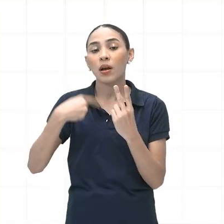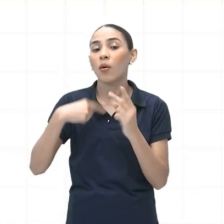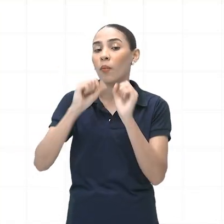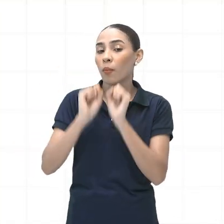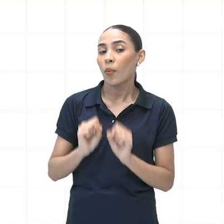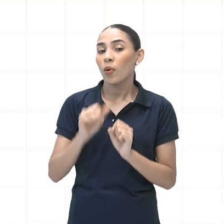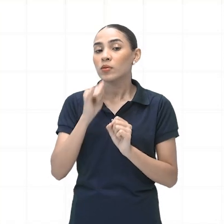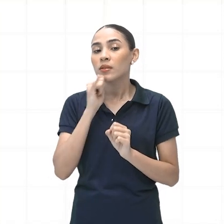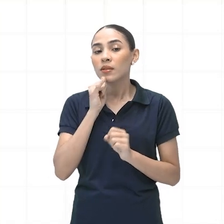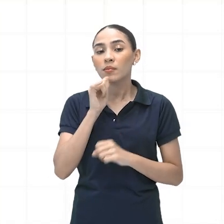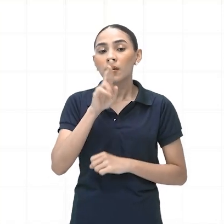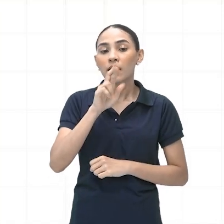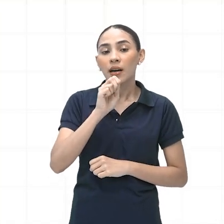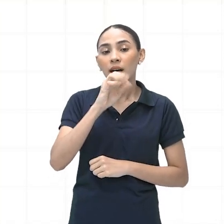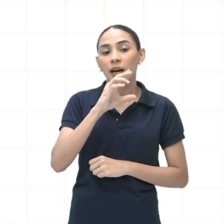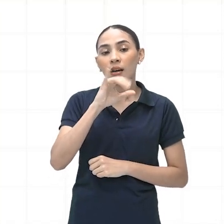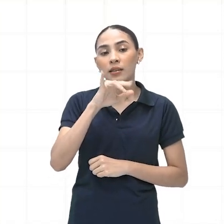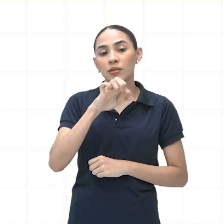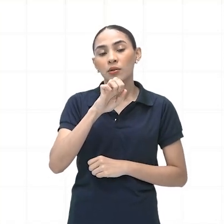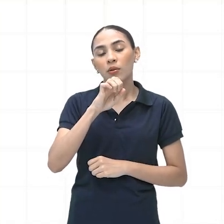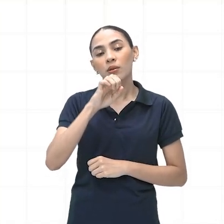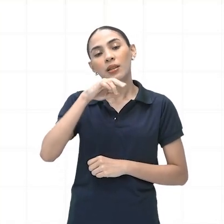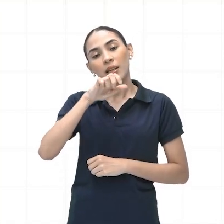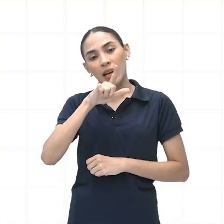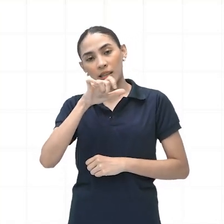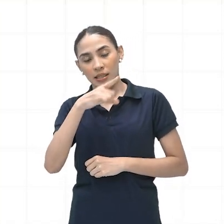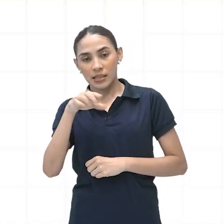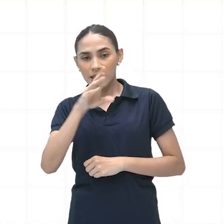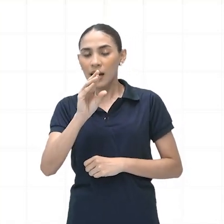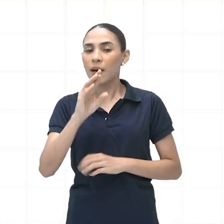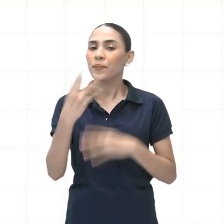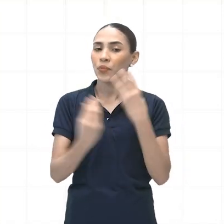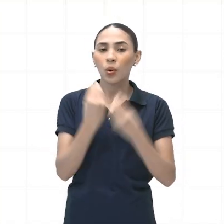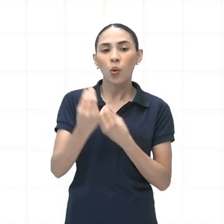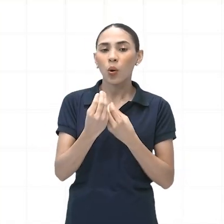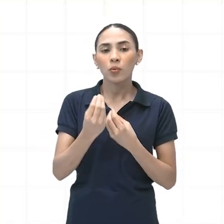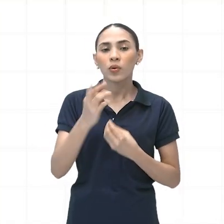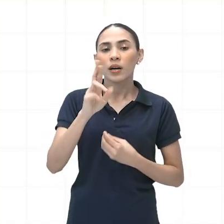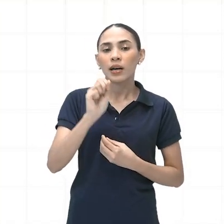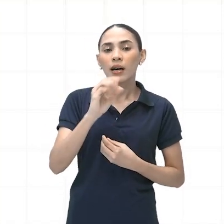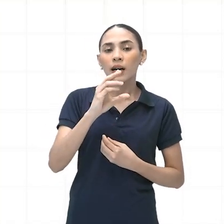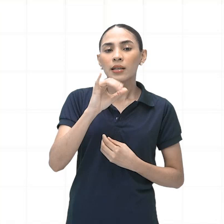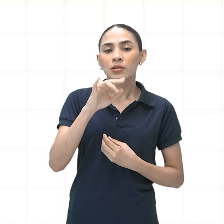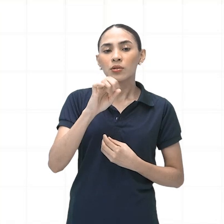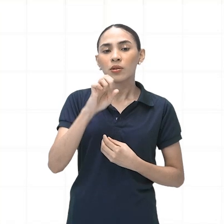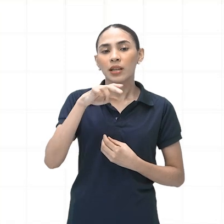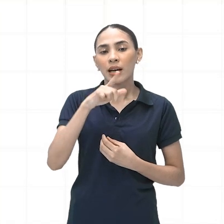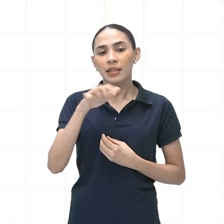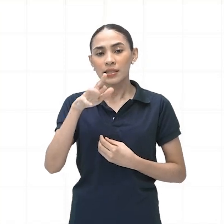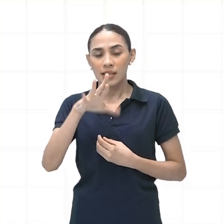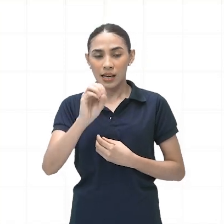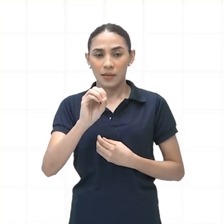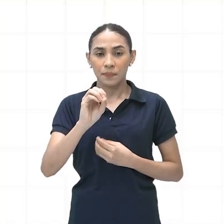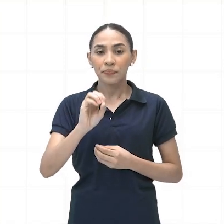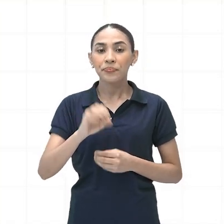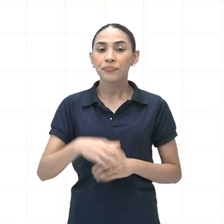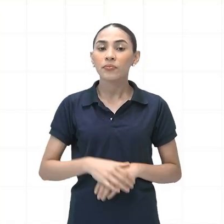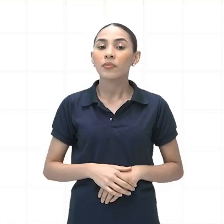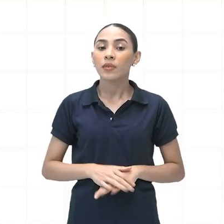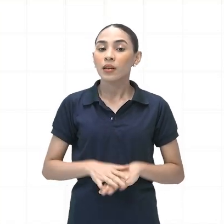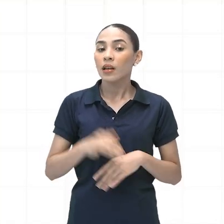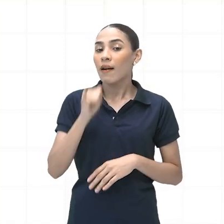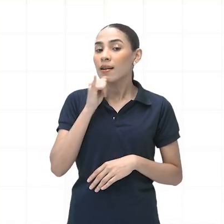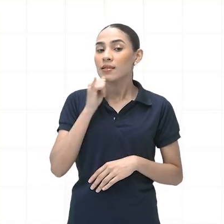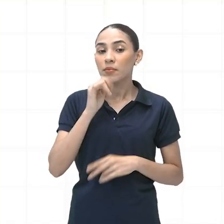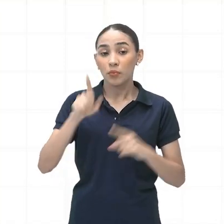posso racionalizar esse valor, né? Como é que funciona a racionalização nesse caso, professor? Eu